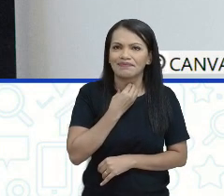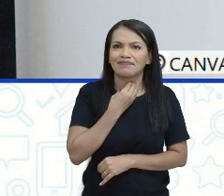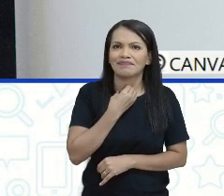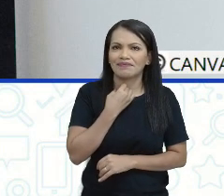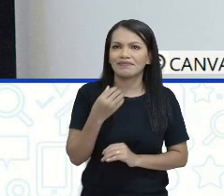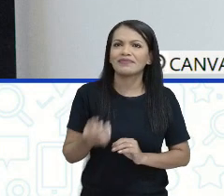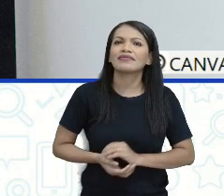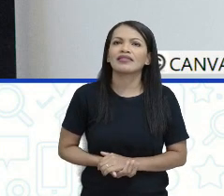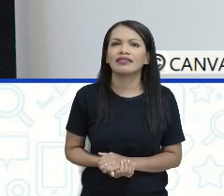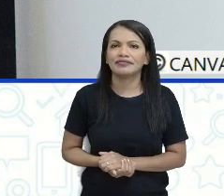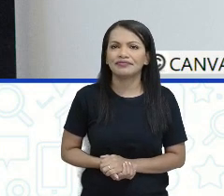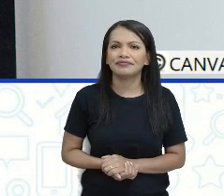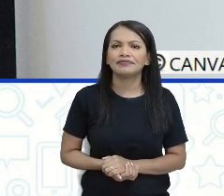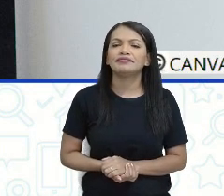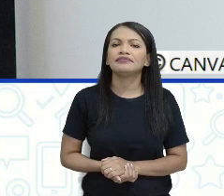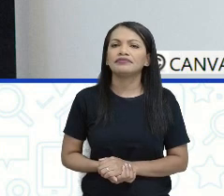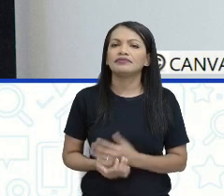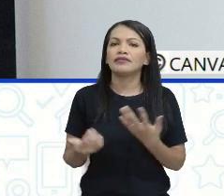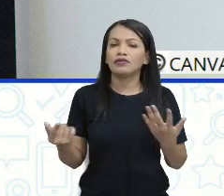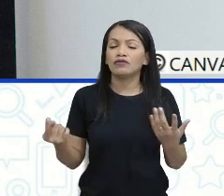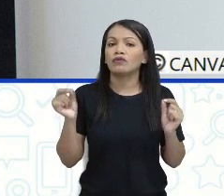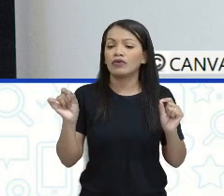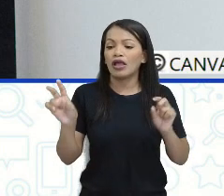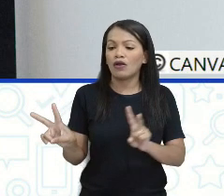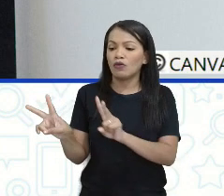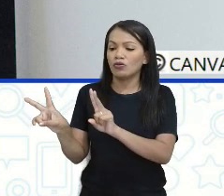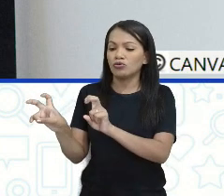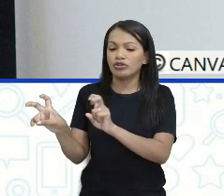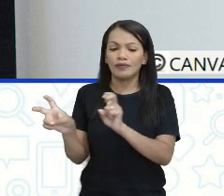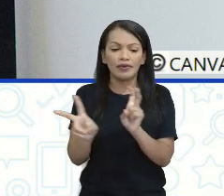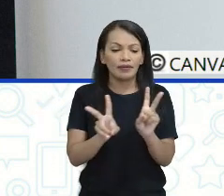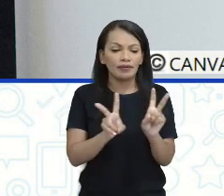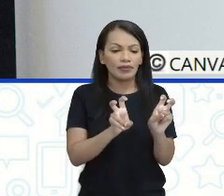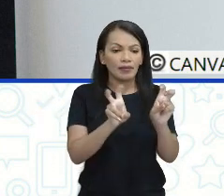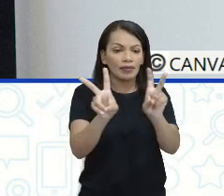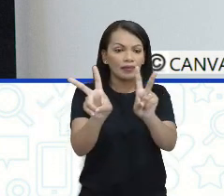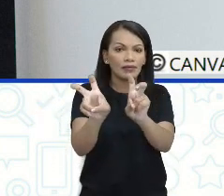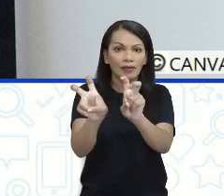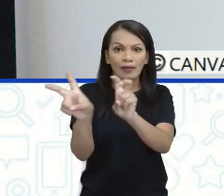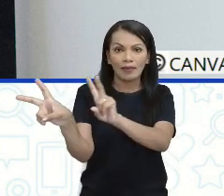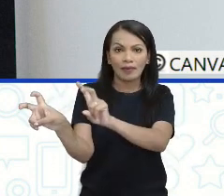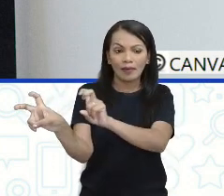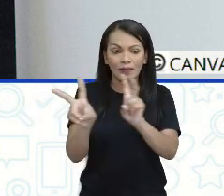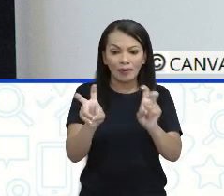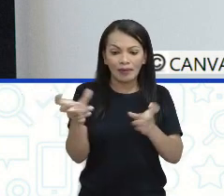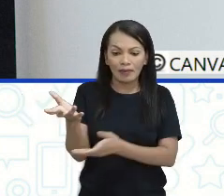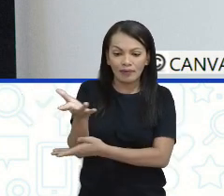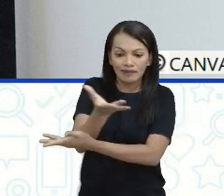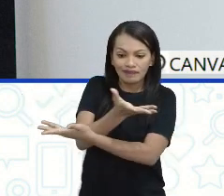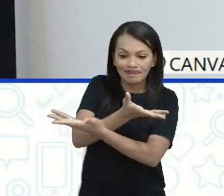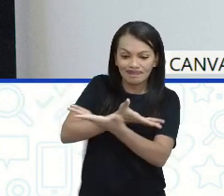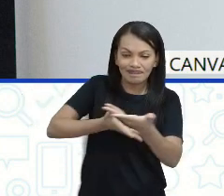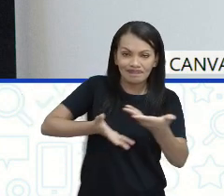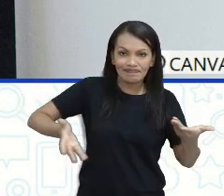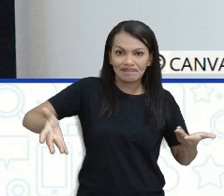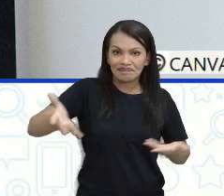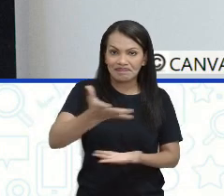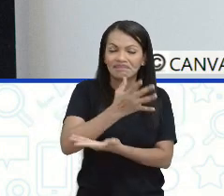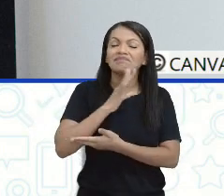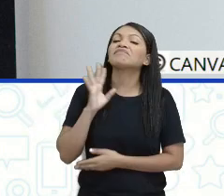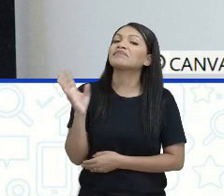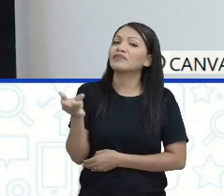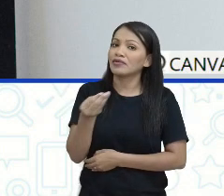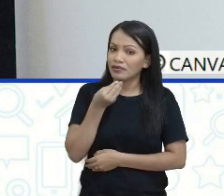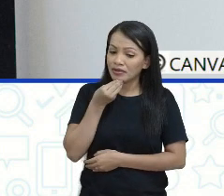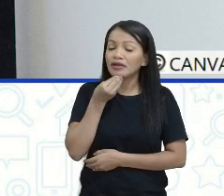Informações relativas, né, aos temas compartilhados. E aí, a intertextualidade é conhecida por diferentes